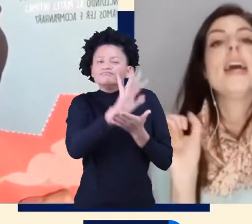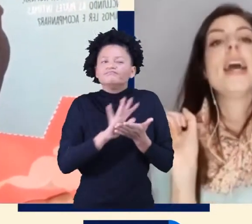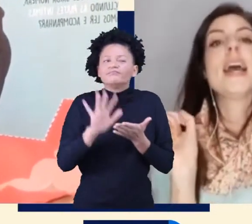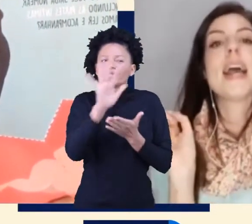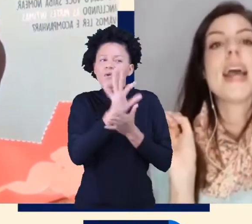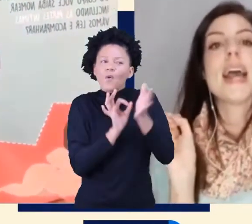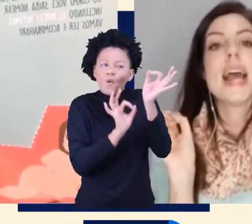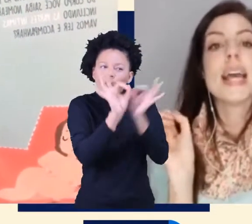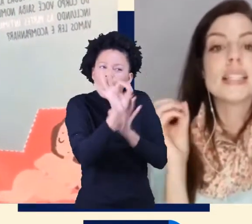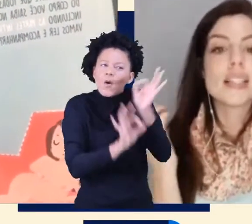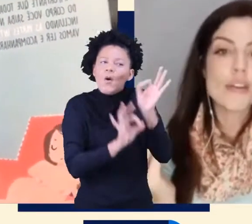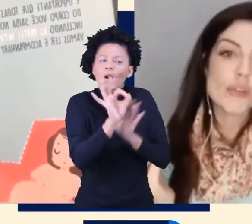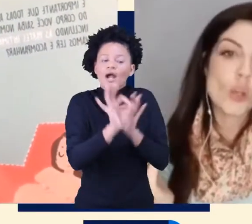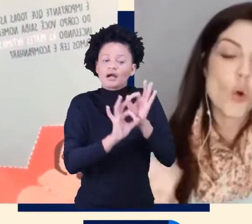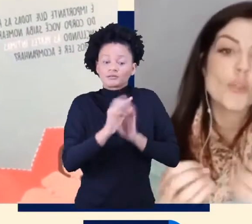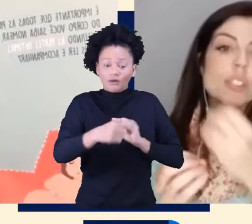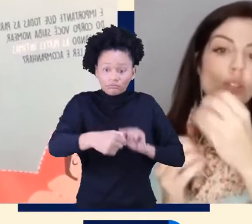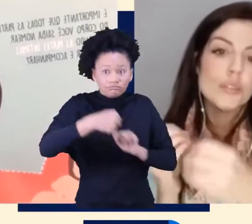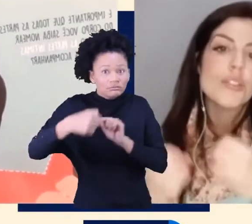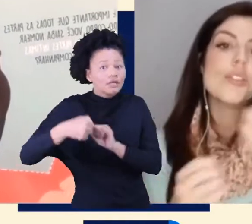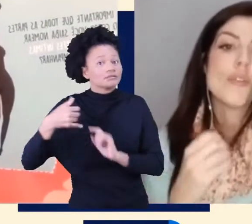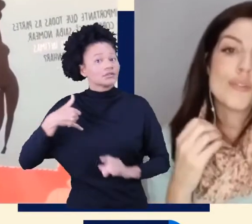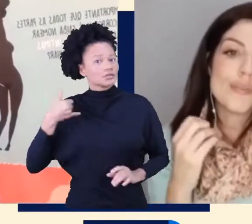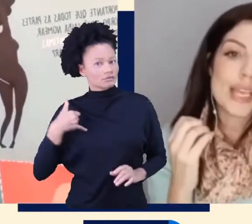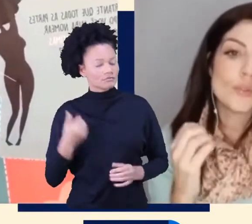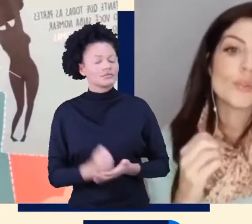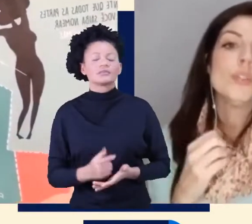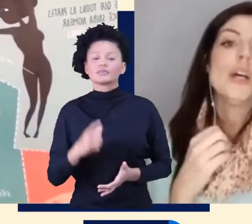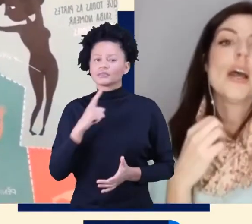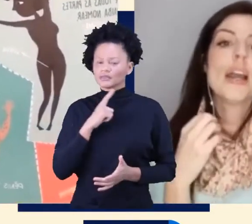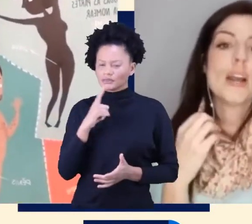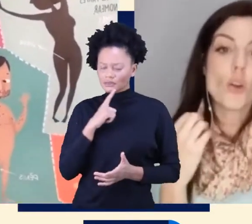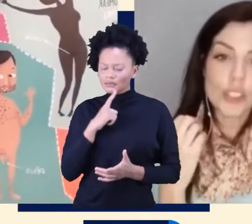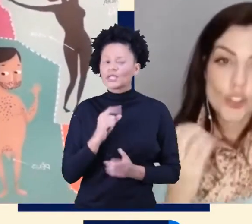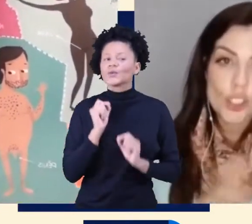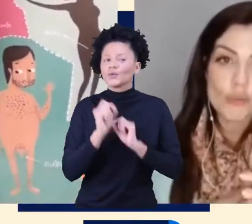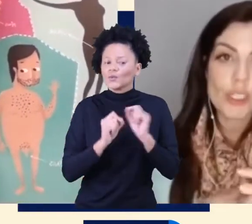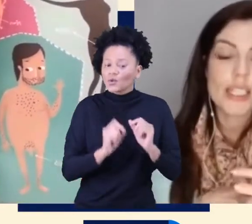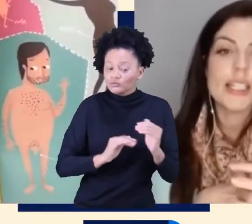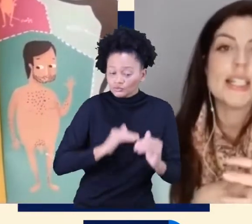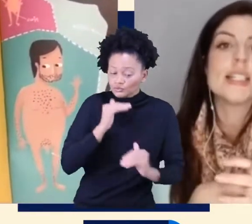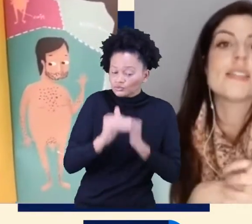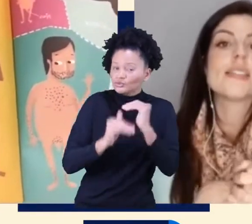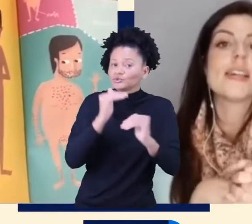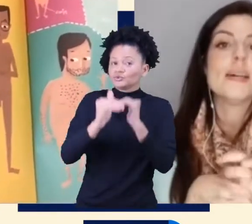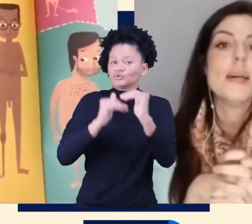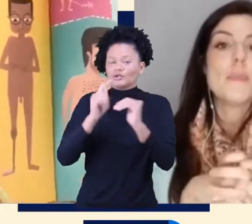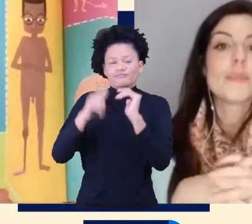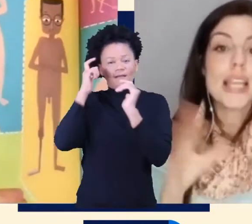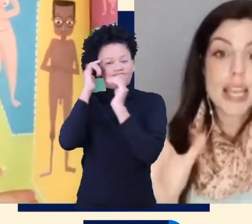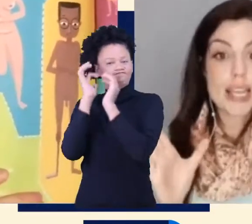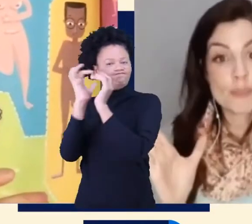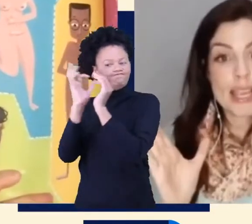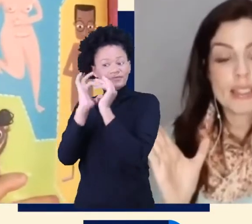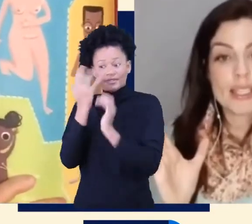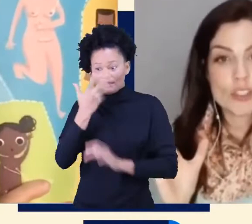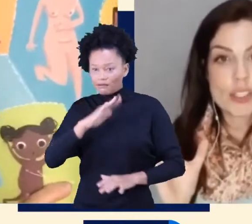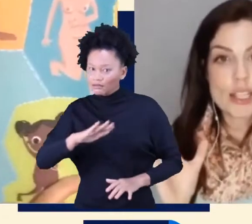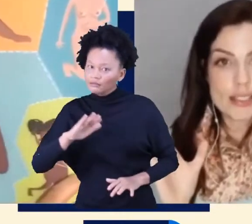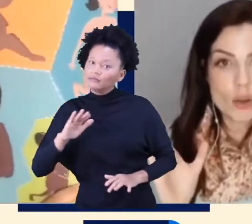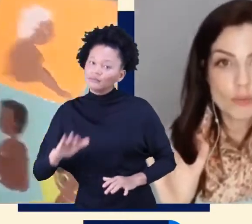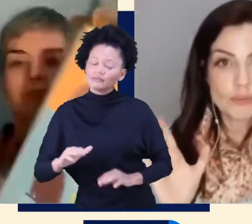etária, elas levam em conta todo o desenvolvimento cognitivo da criança e